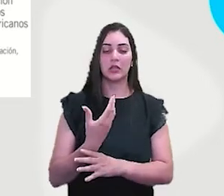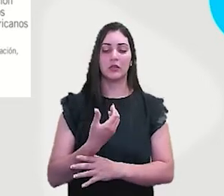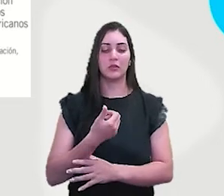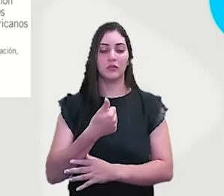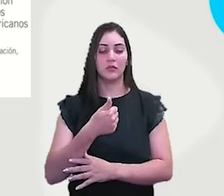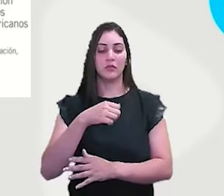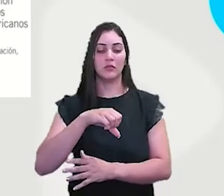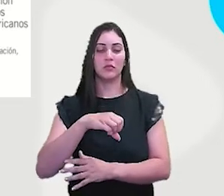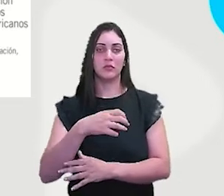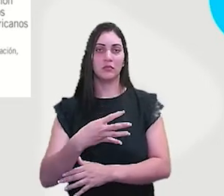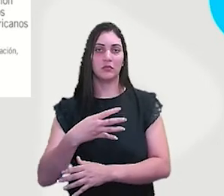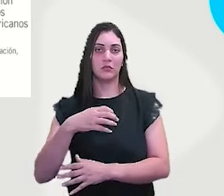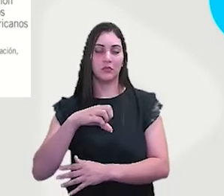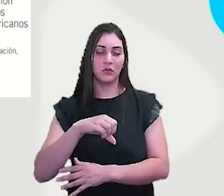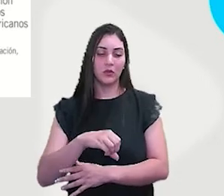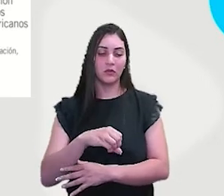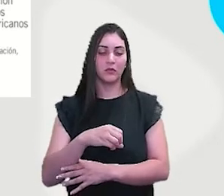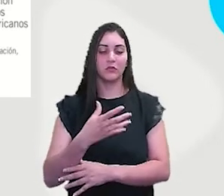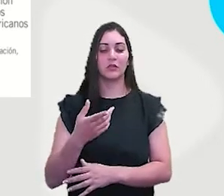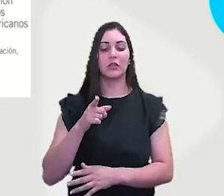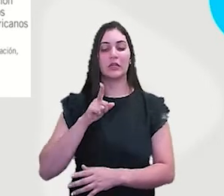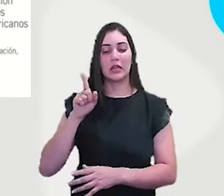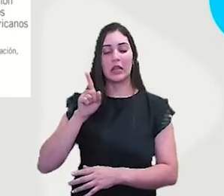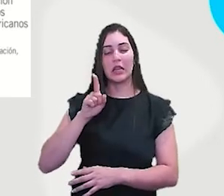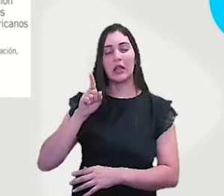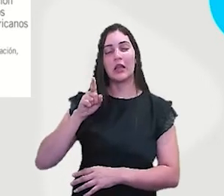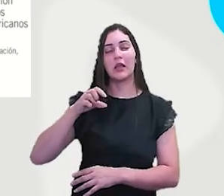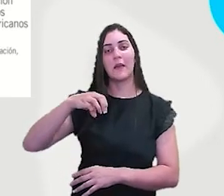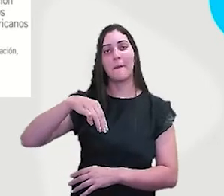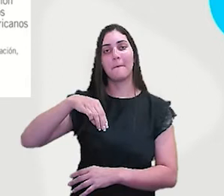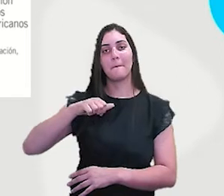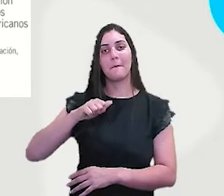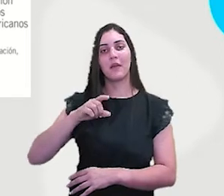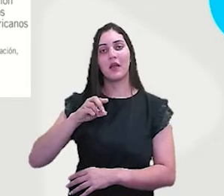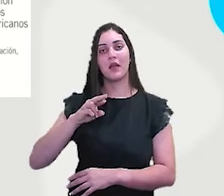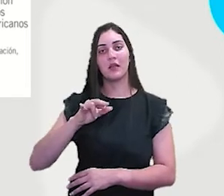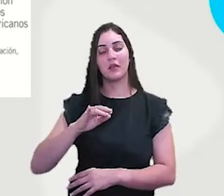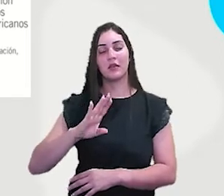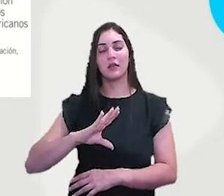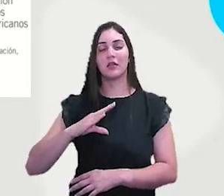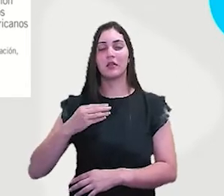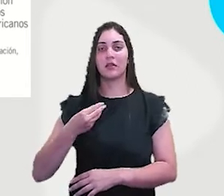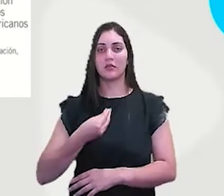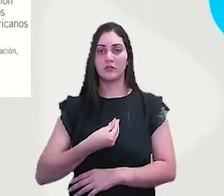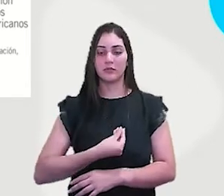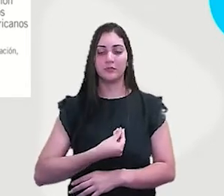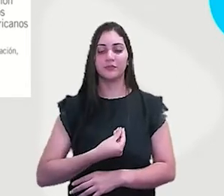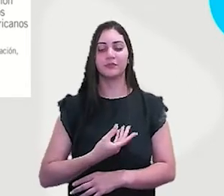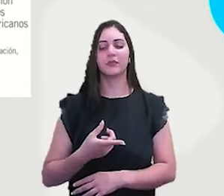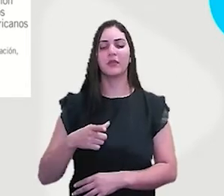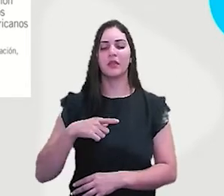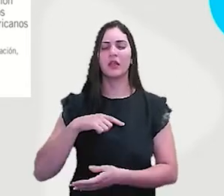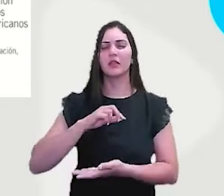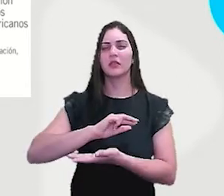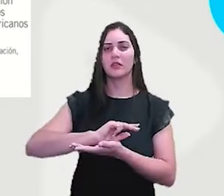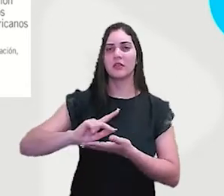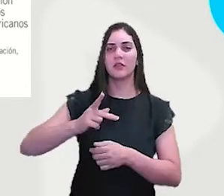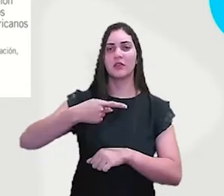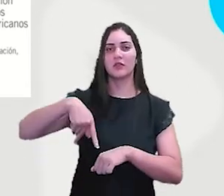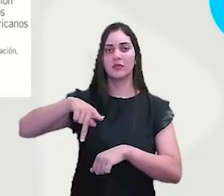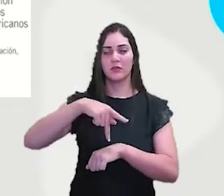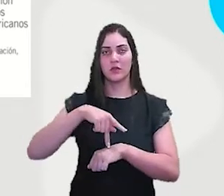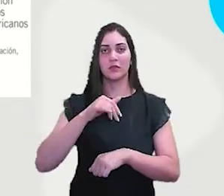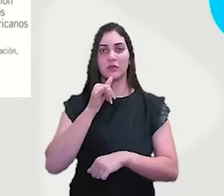na Espanha. A OEI é uma organização internacional que reúne vários países ibero-americanos, ou seja, aqueles colonizados